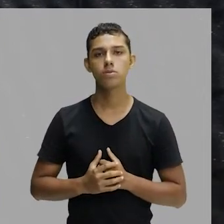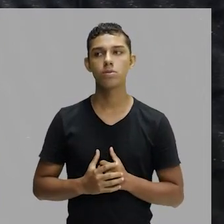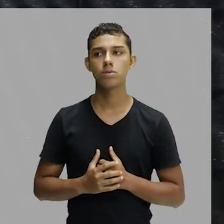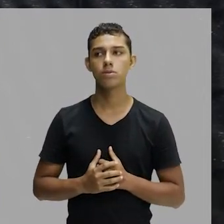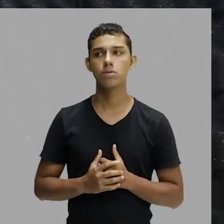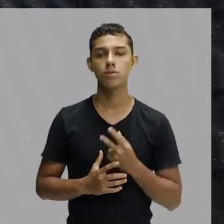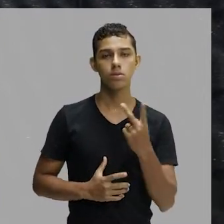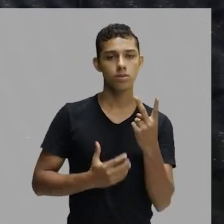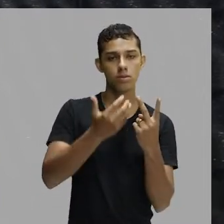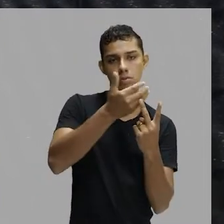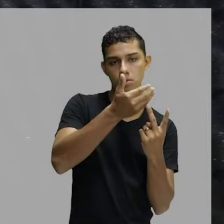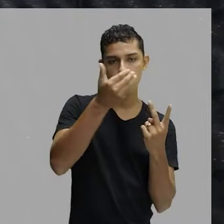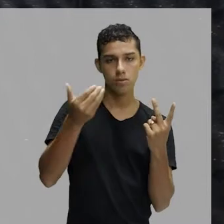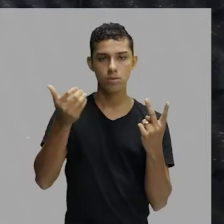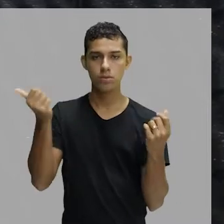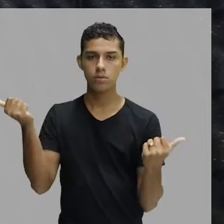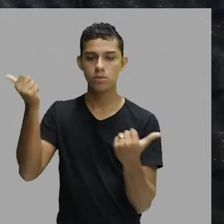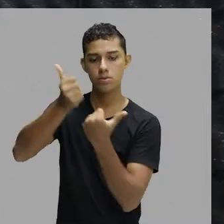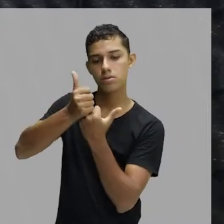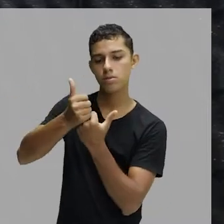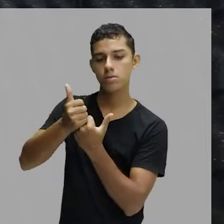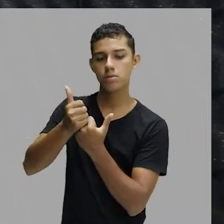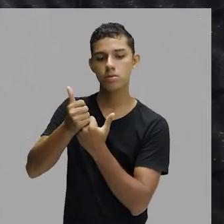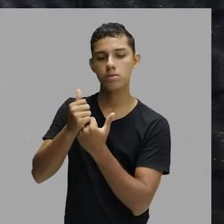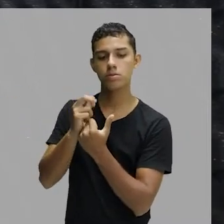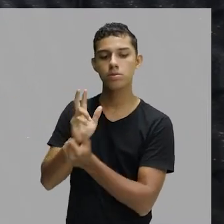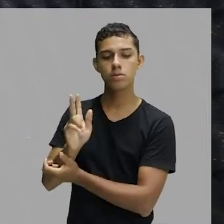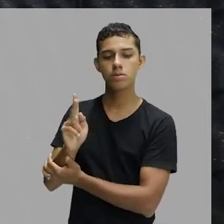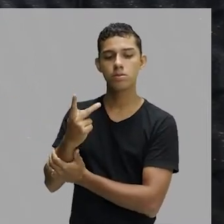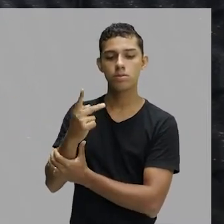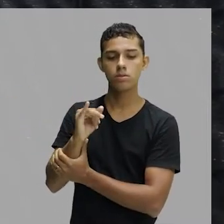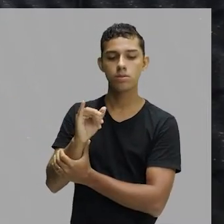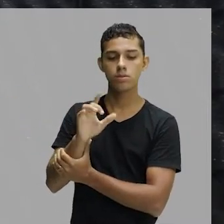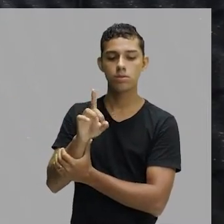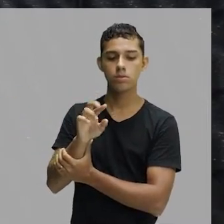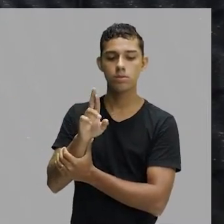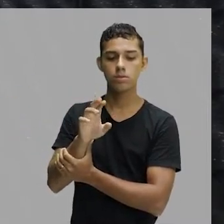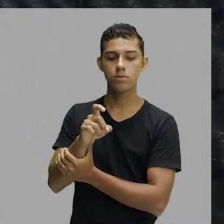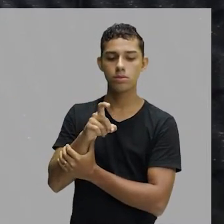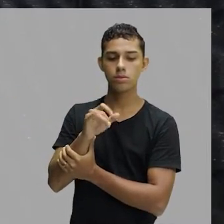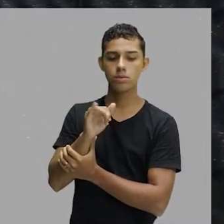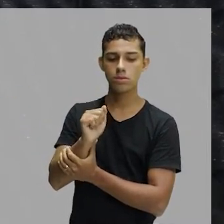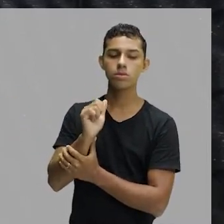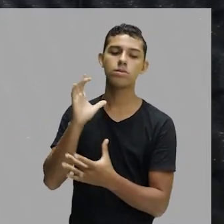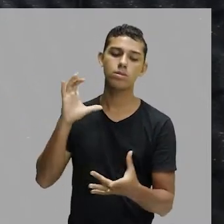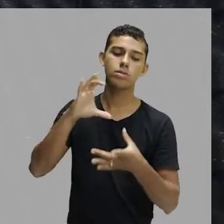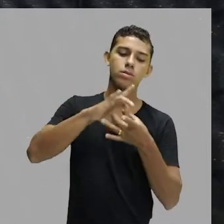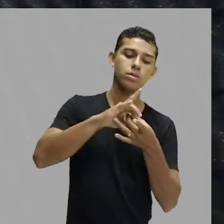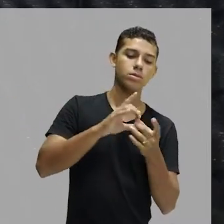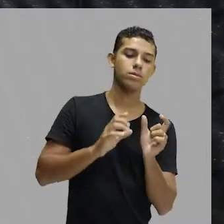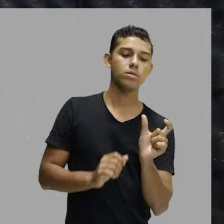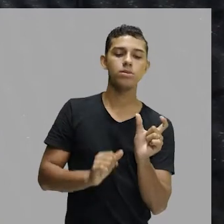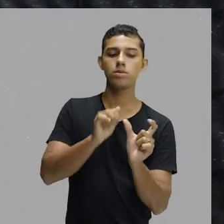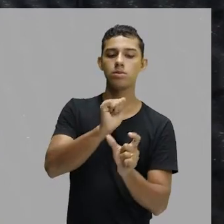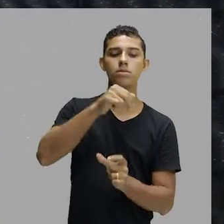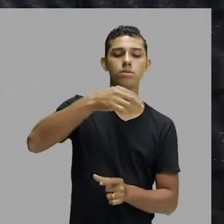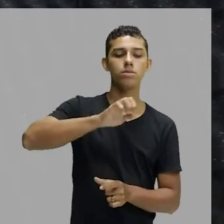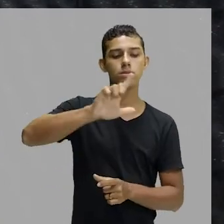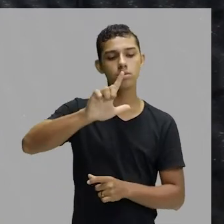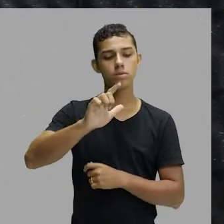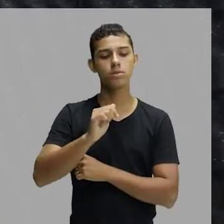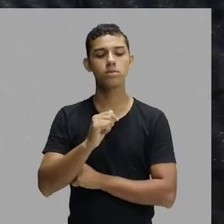Se sair um hidrogênio desse e entrar o grupo hidroxila, eu vou ter hidroxila ligado ao anel aromático. O que é